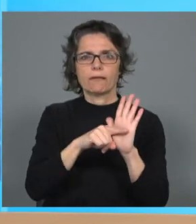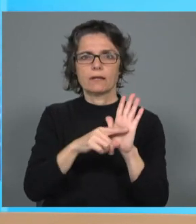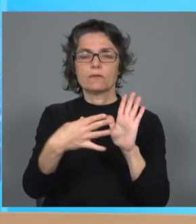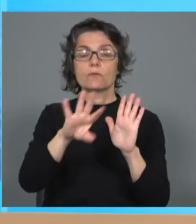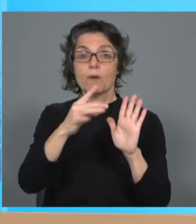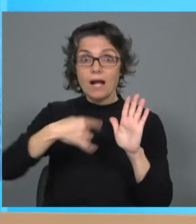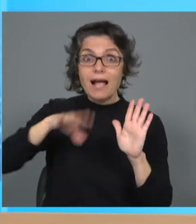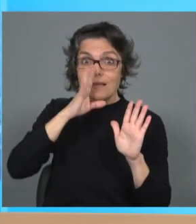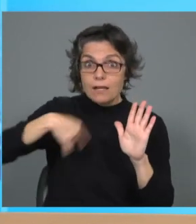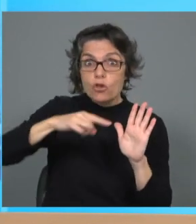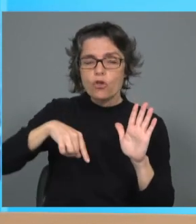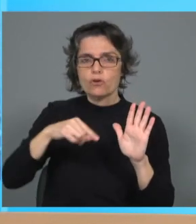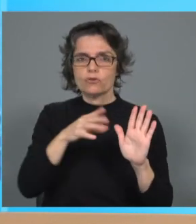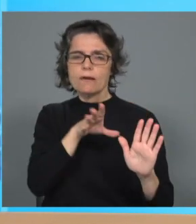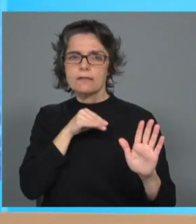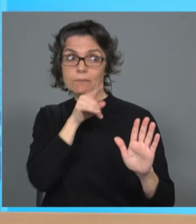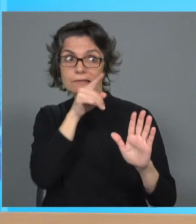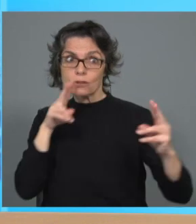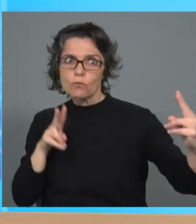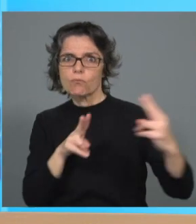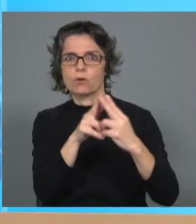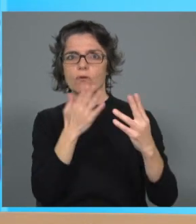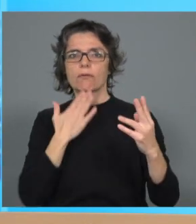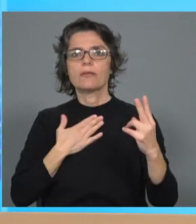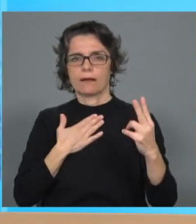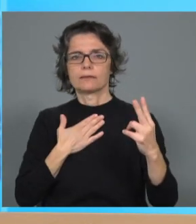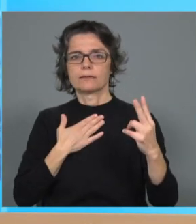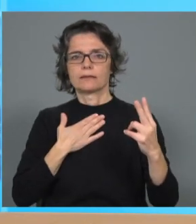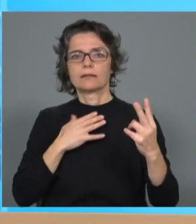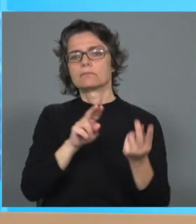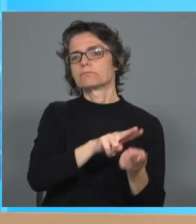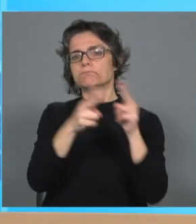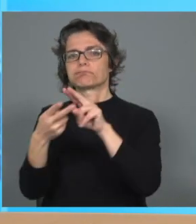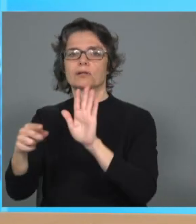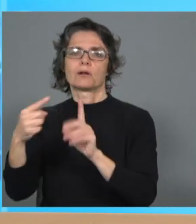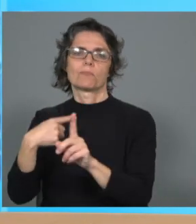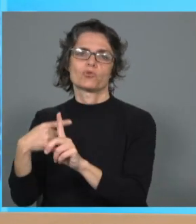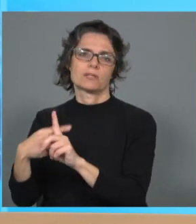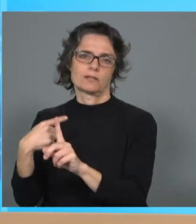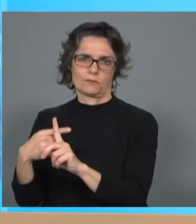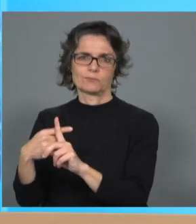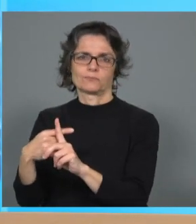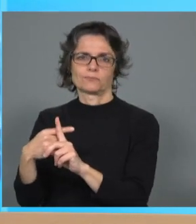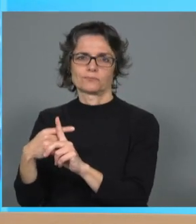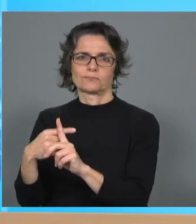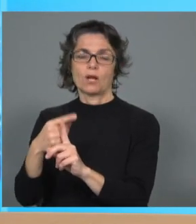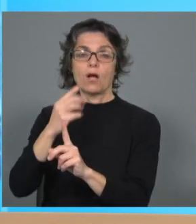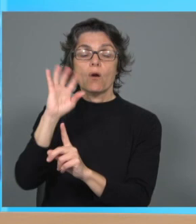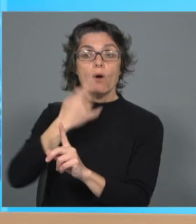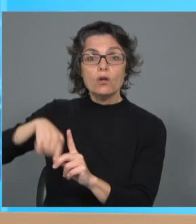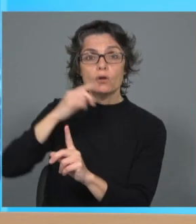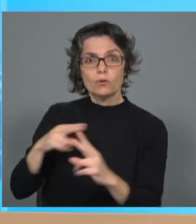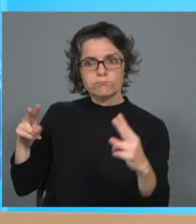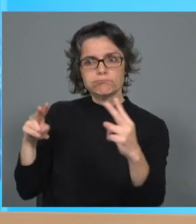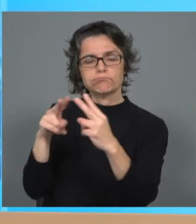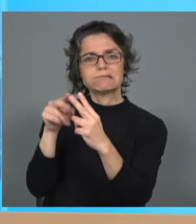que ali é um ponto de encontro. E nós, quando nos encontramos em qualquer sítio, quando combinamos encontrar-nos ou quando nos